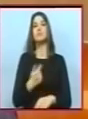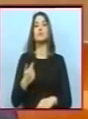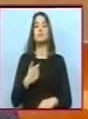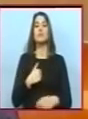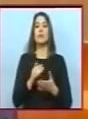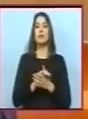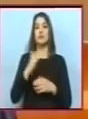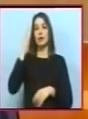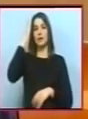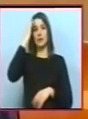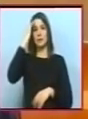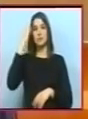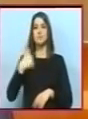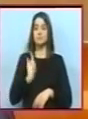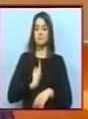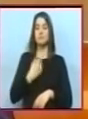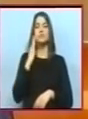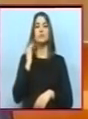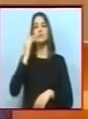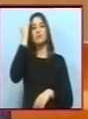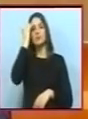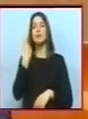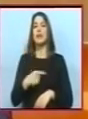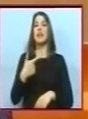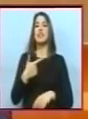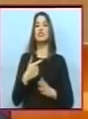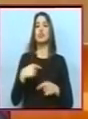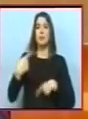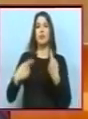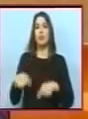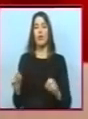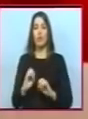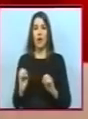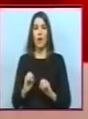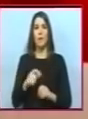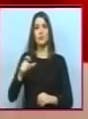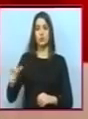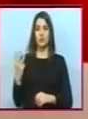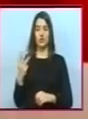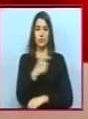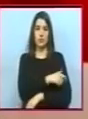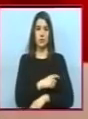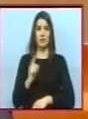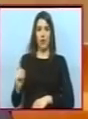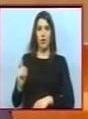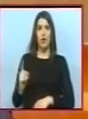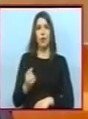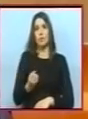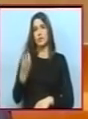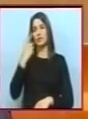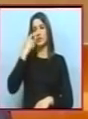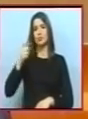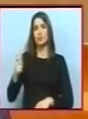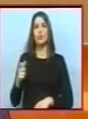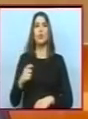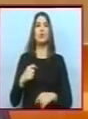tem pelo menos a obrigação de tentar perceber se existe ou não testamento. Os três declarantes são, inúmeras vezes, pessoas que vão dizer que sim,